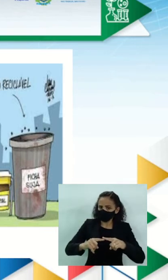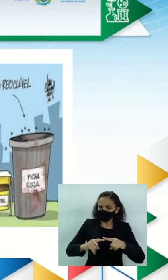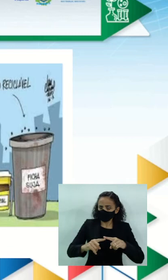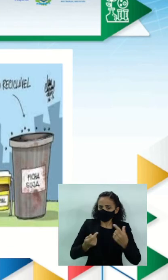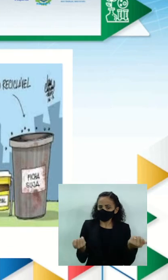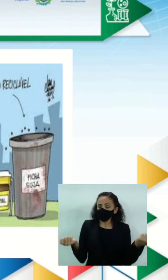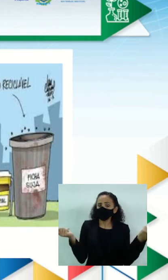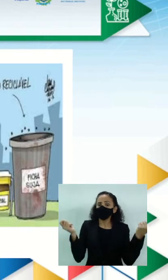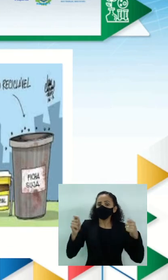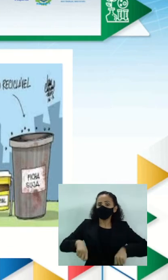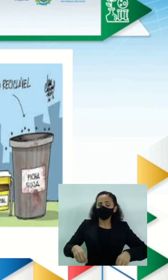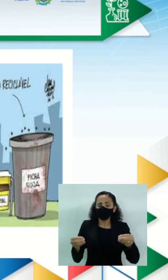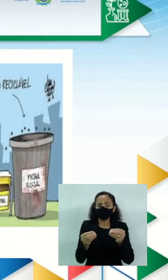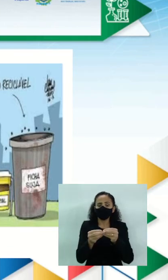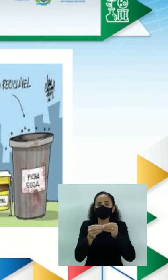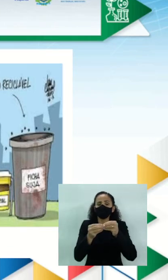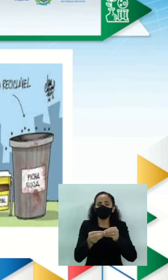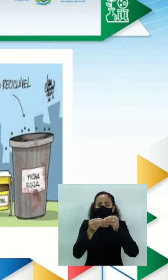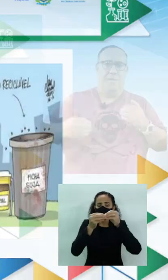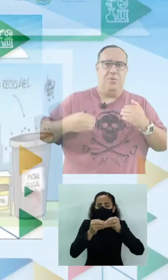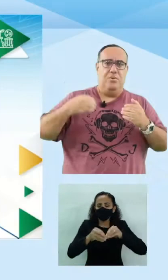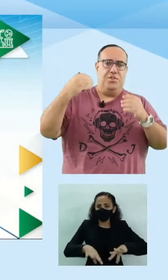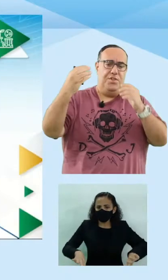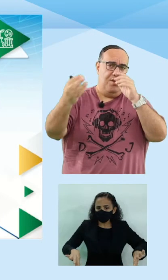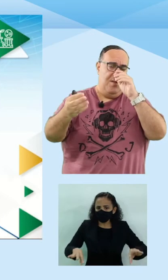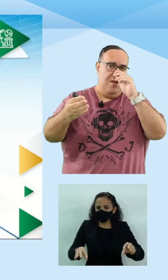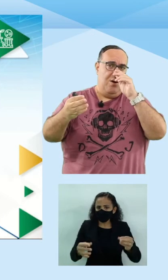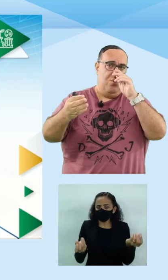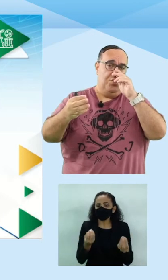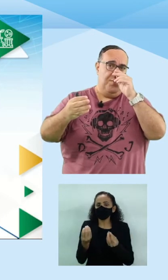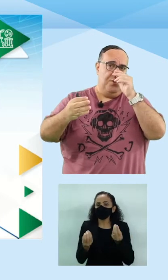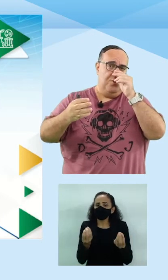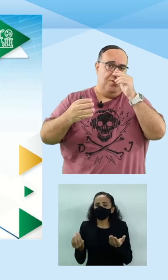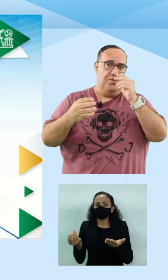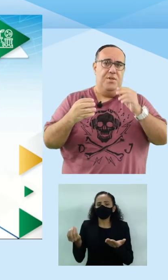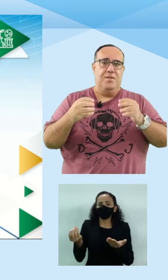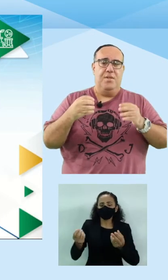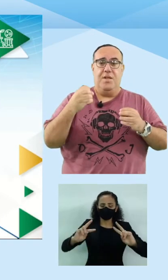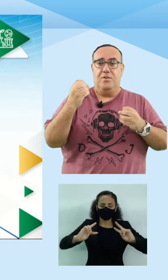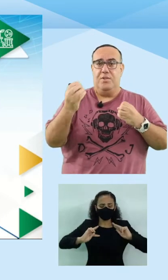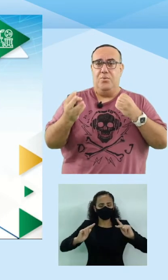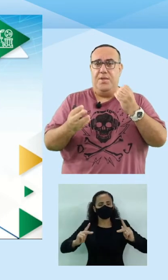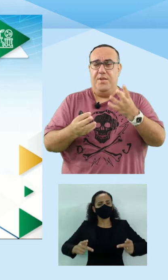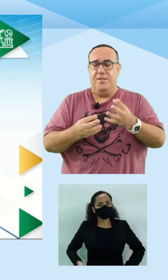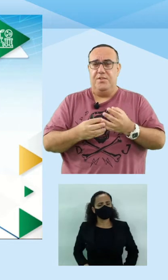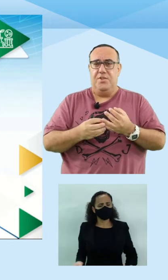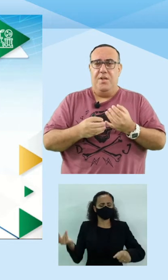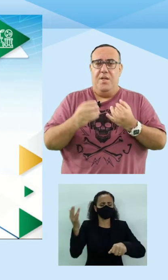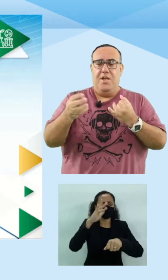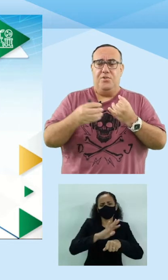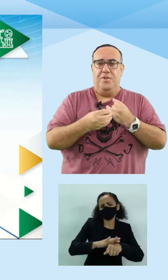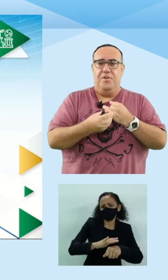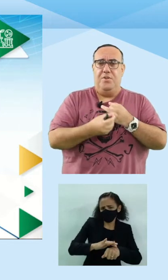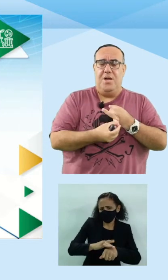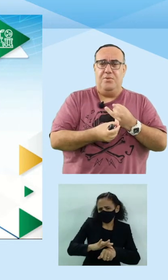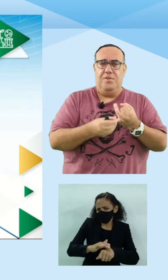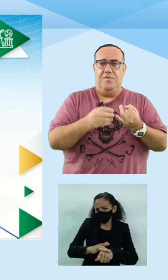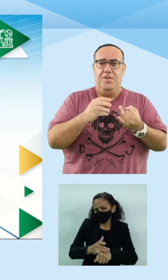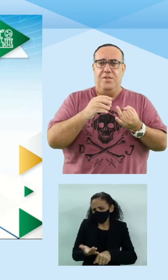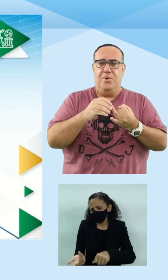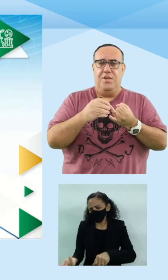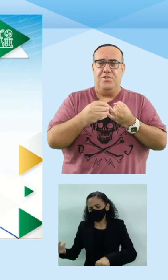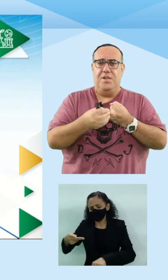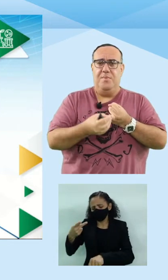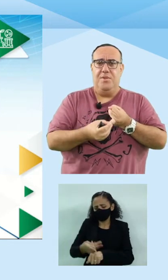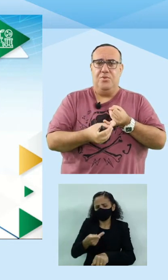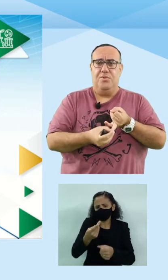pode também causar uma forma sanitária, uma patologia a algumas pessoas, né, de causar doenças, restos de vidro, caco de